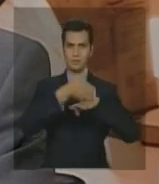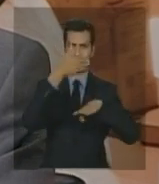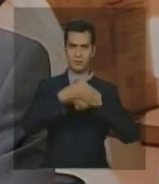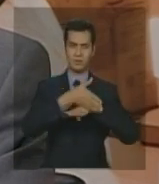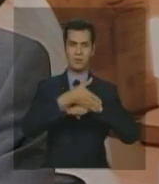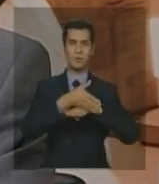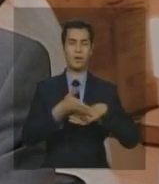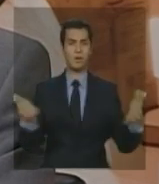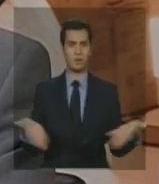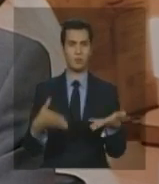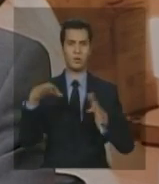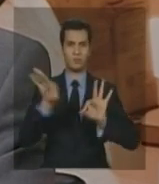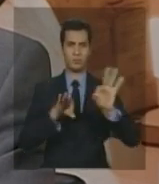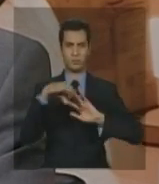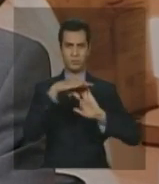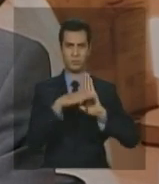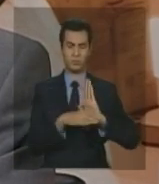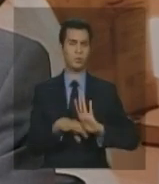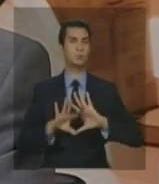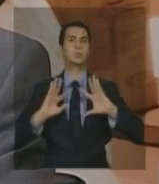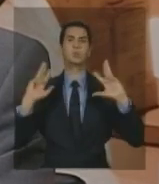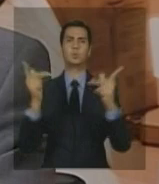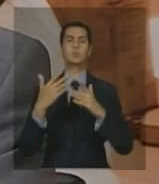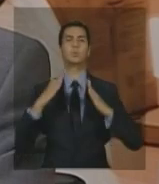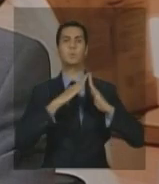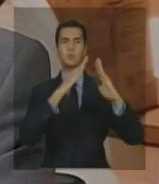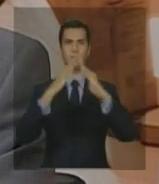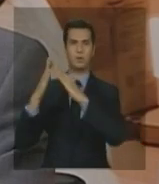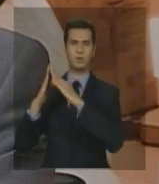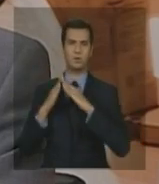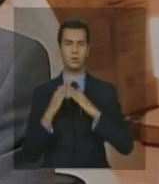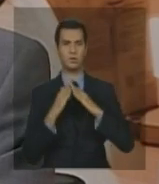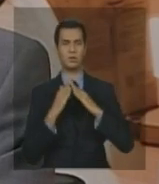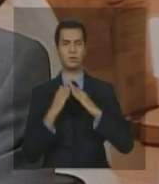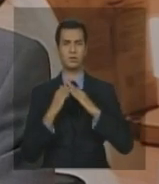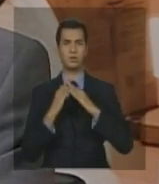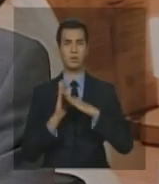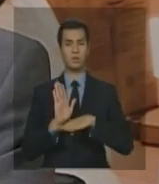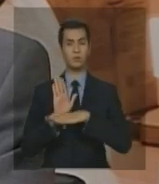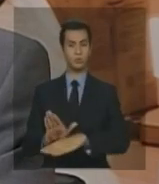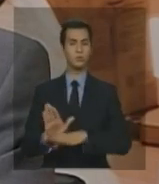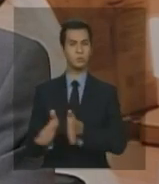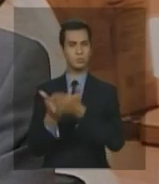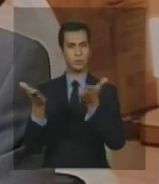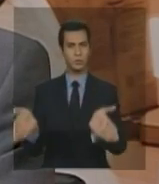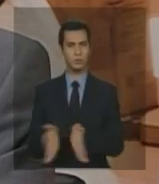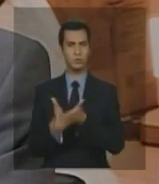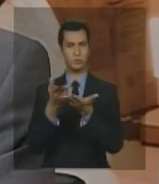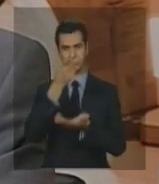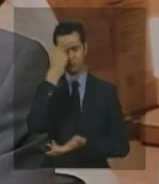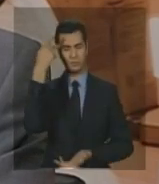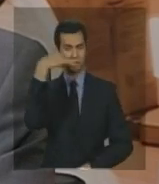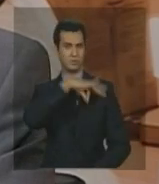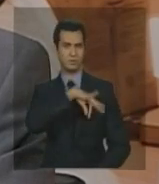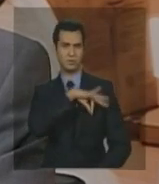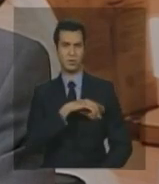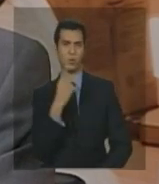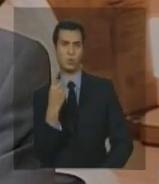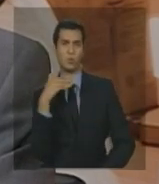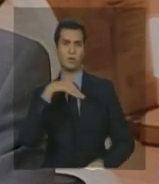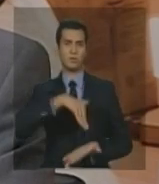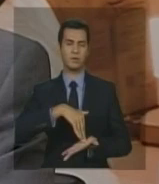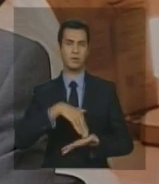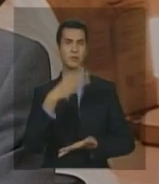deste plano agora, todas as moradias que é para baixa renda, para aquelas pessoas que recebem de 1 a 3